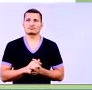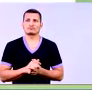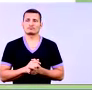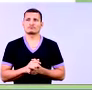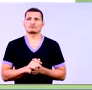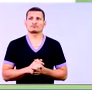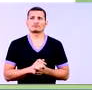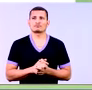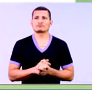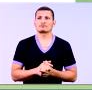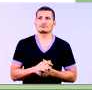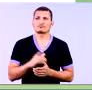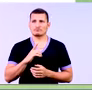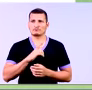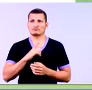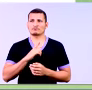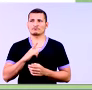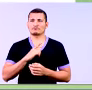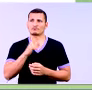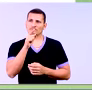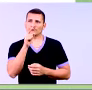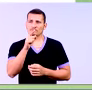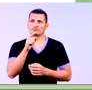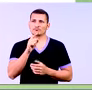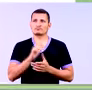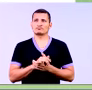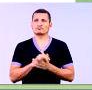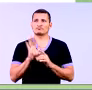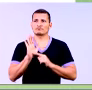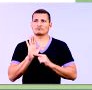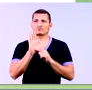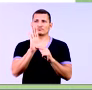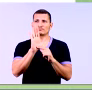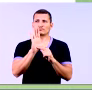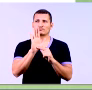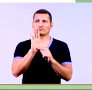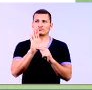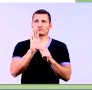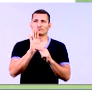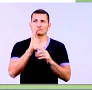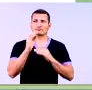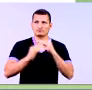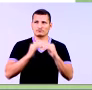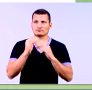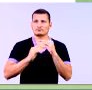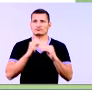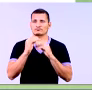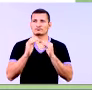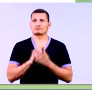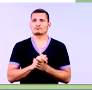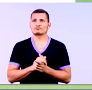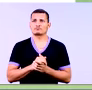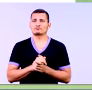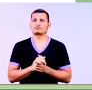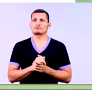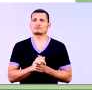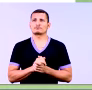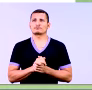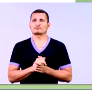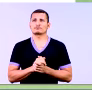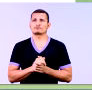Nós temos aqui nesta tela a representação de um banco de dados, né? Nós temos aqui